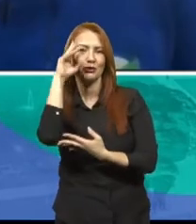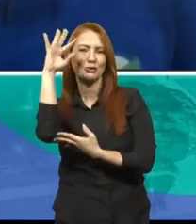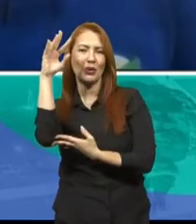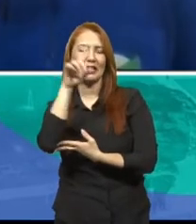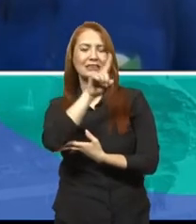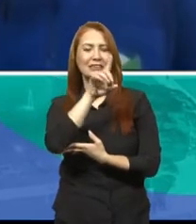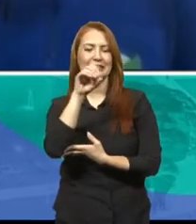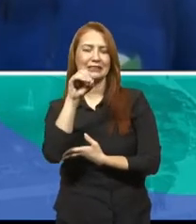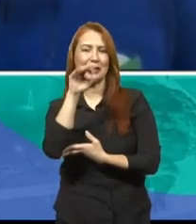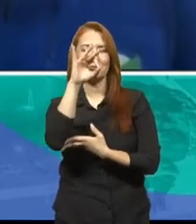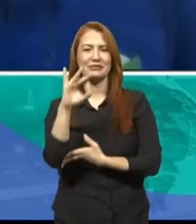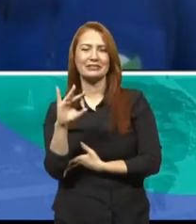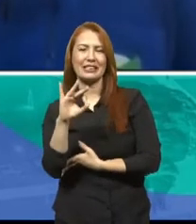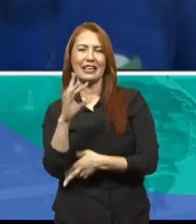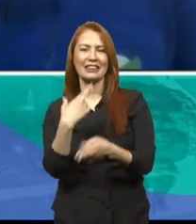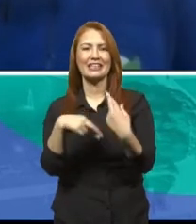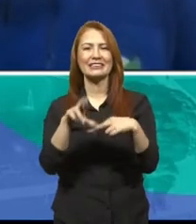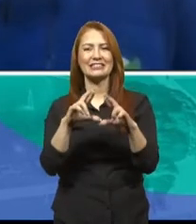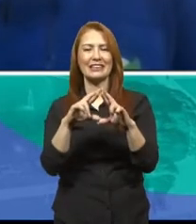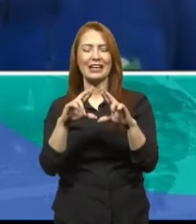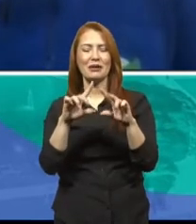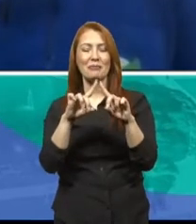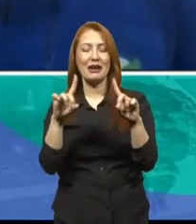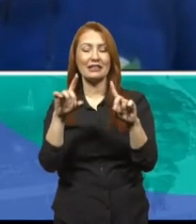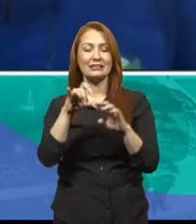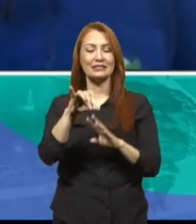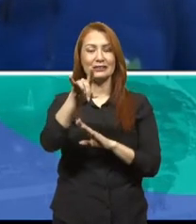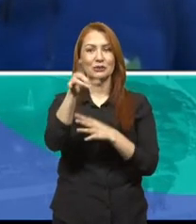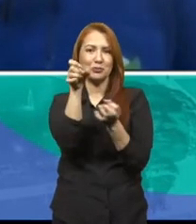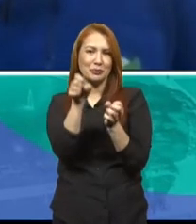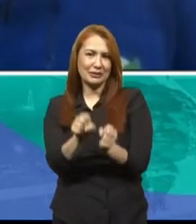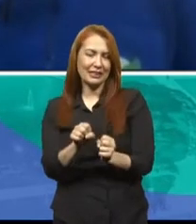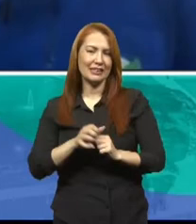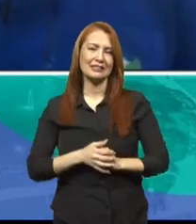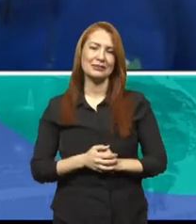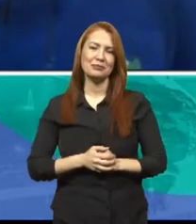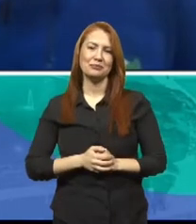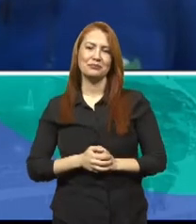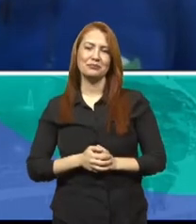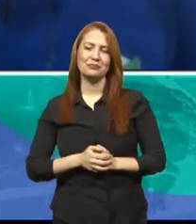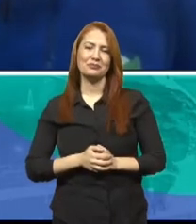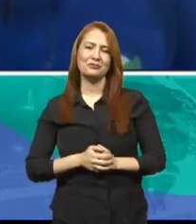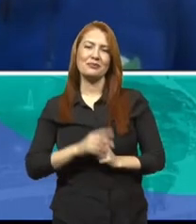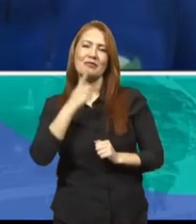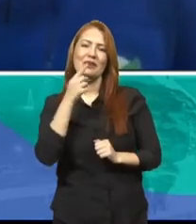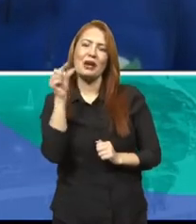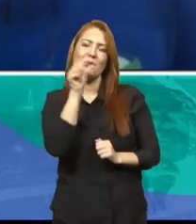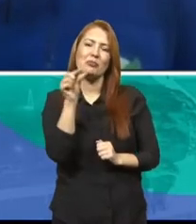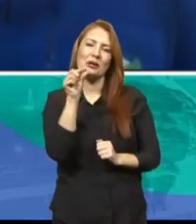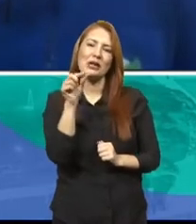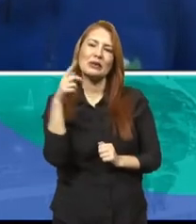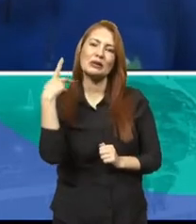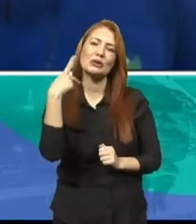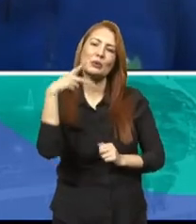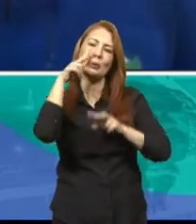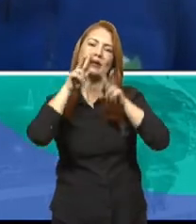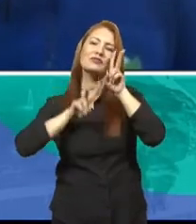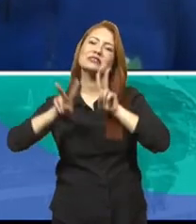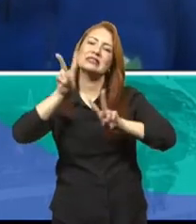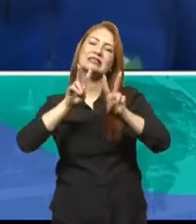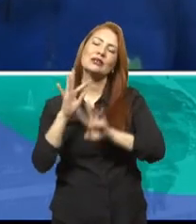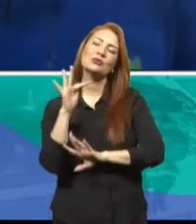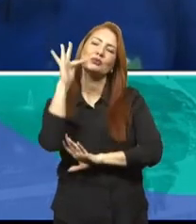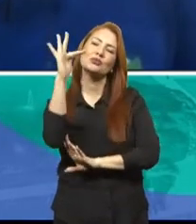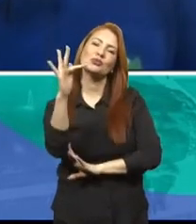então, se tu pudesse, Osmar, também nos dar um pouco dessa tua visão de futuro, né? O que seria esse